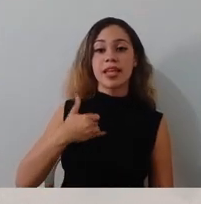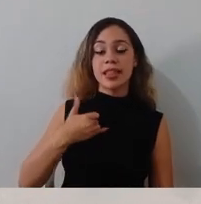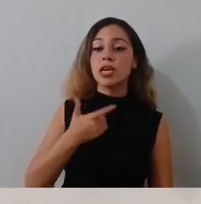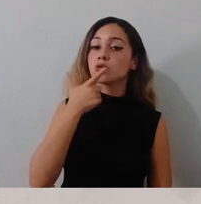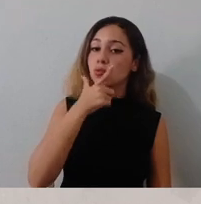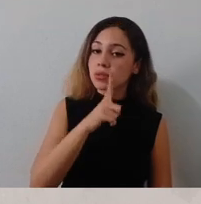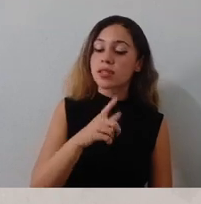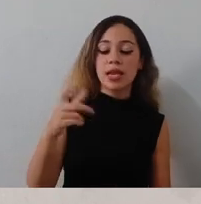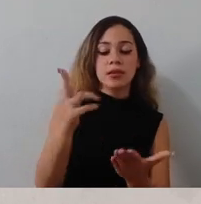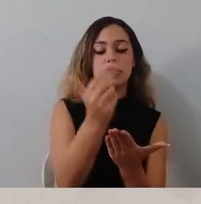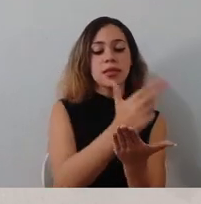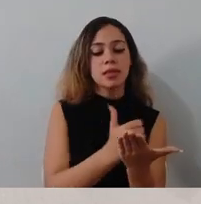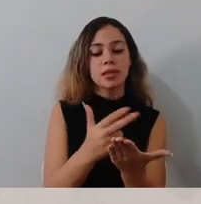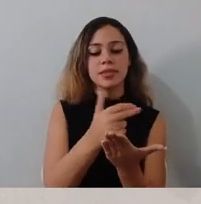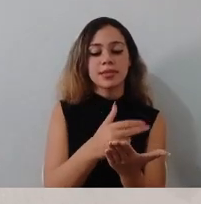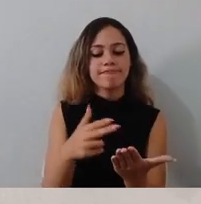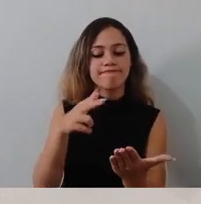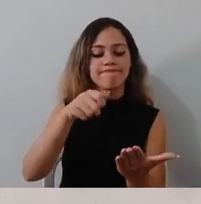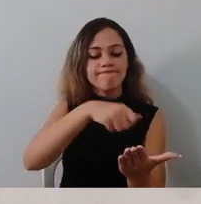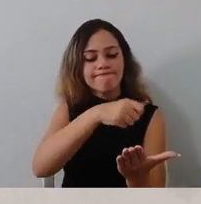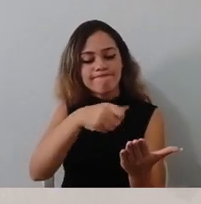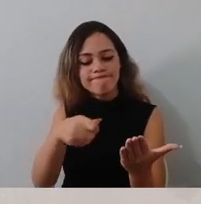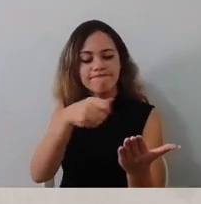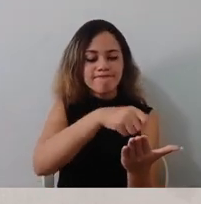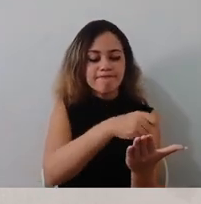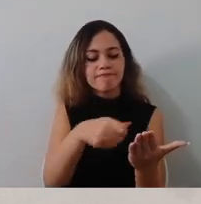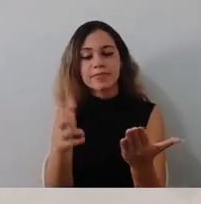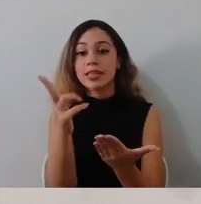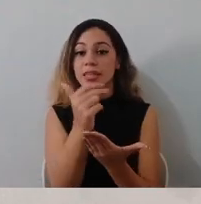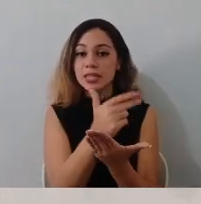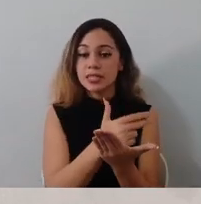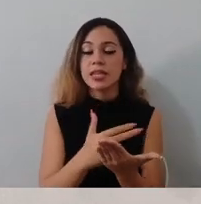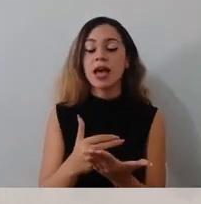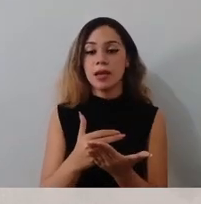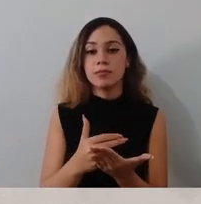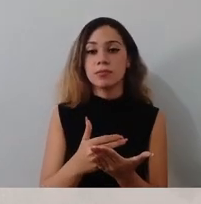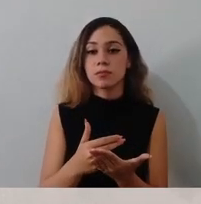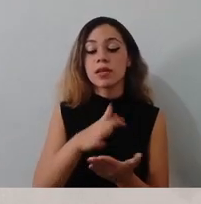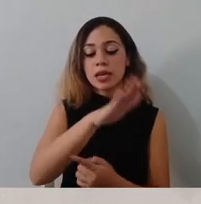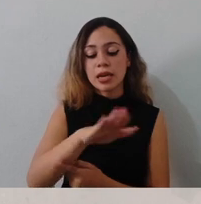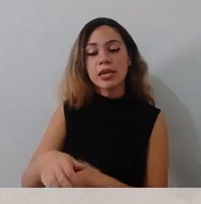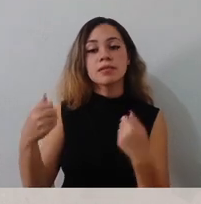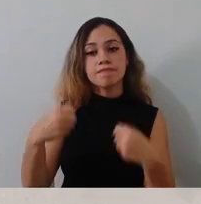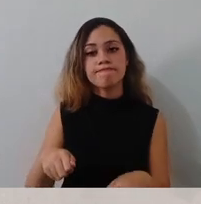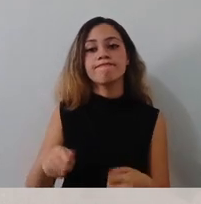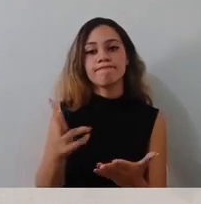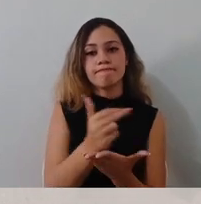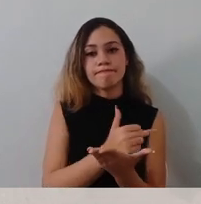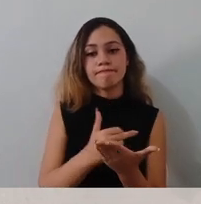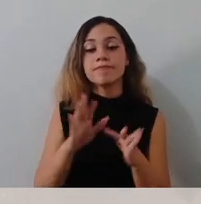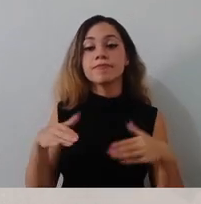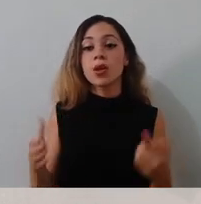idade, ela consegue desenhar. Nem se for 3 palitinhos com a cabecinha, assim, uma bolinha, ela desenha. Então,